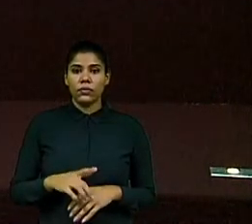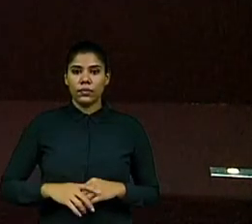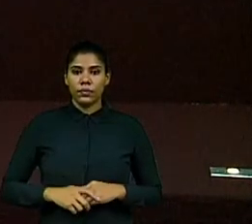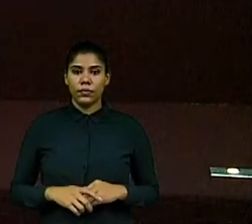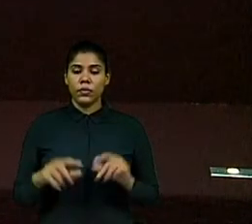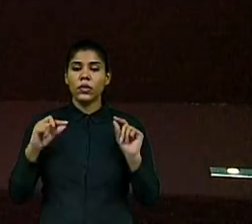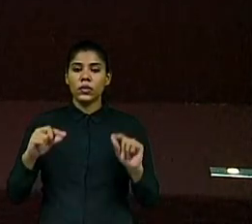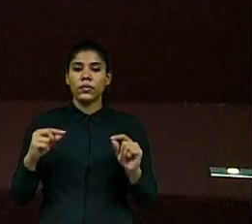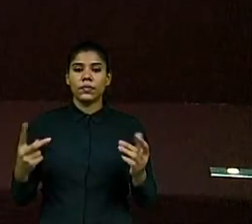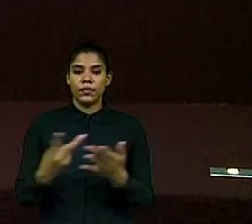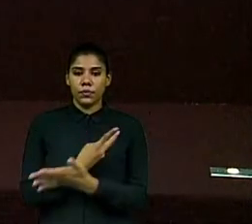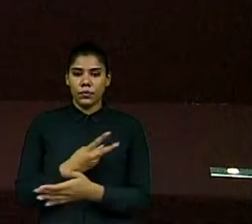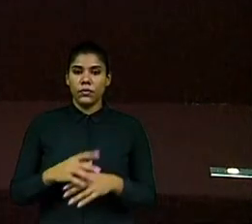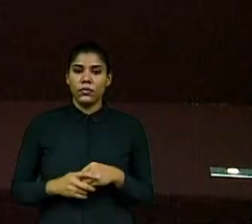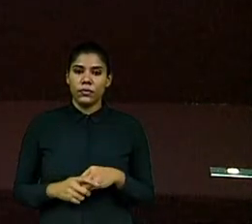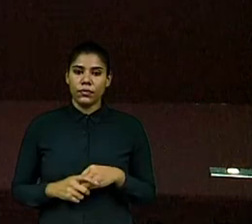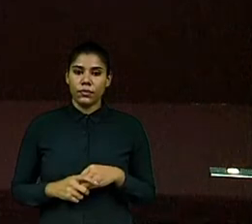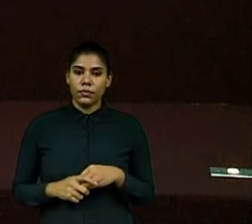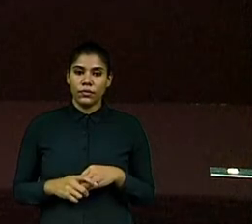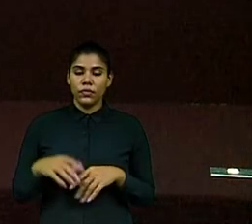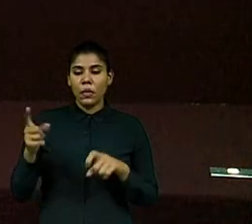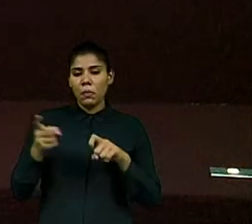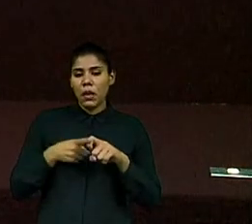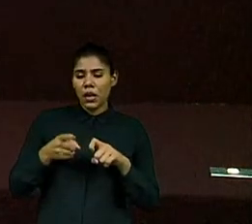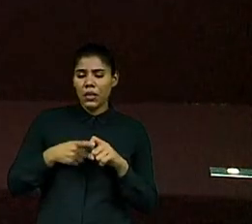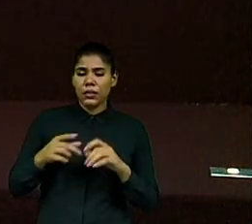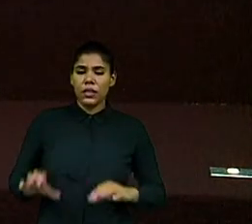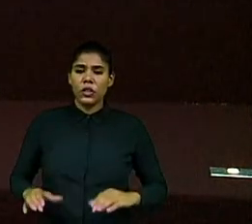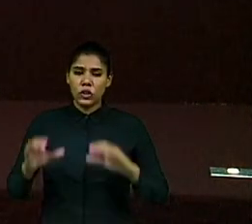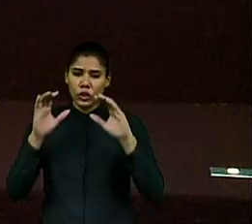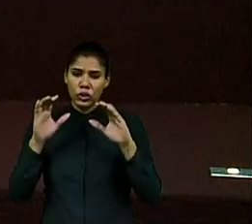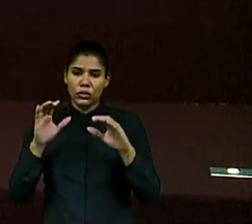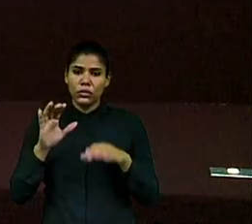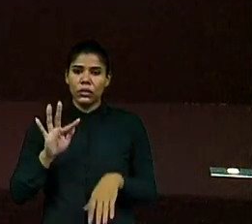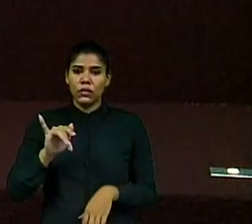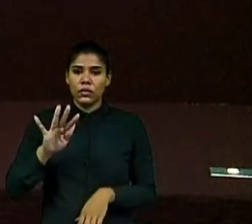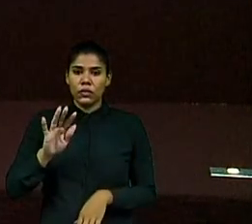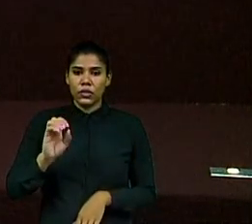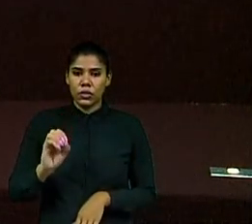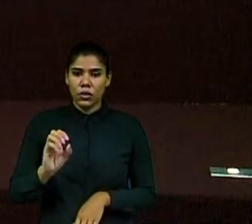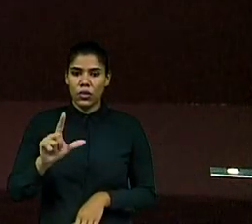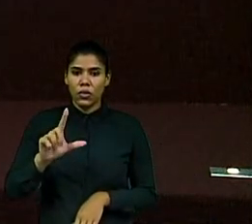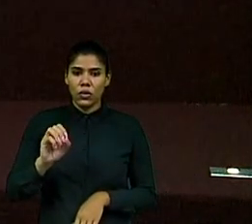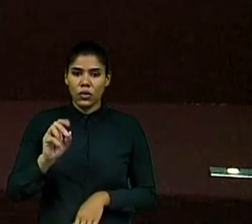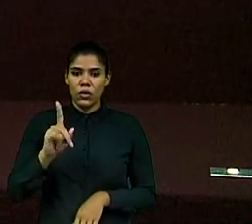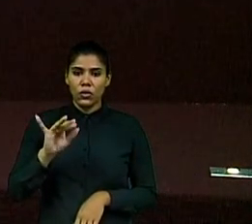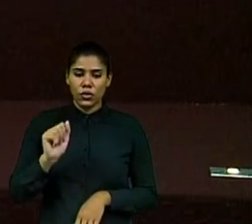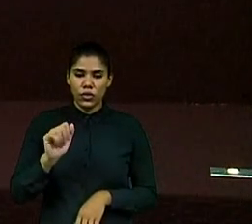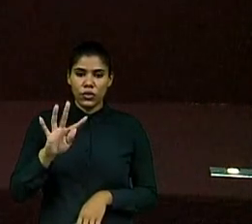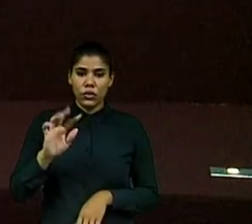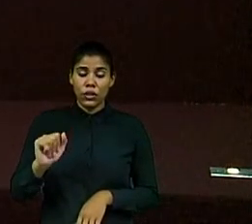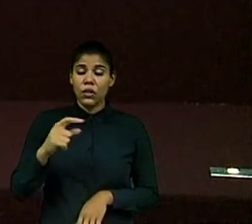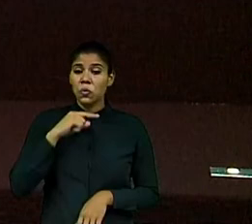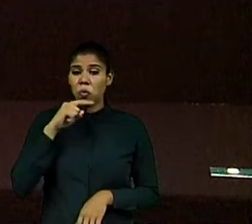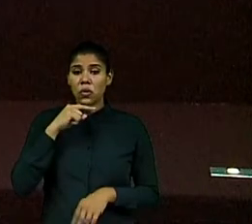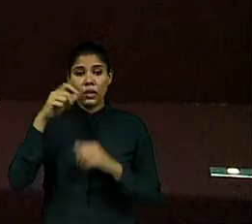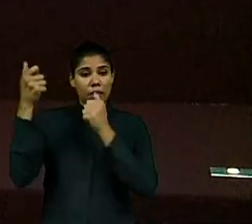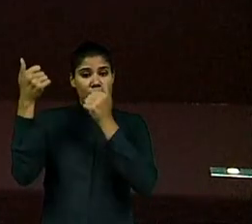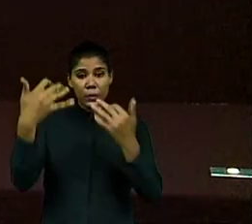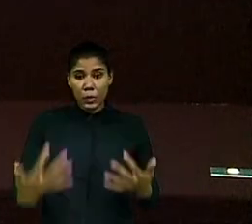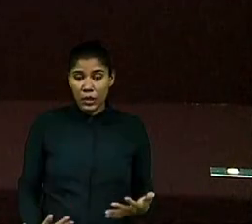acontece médicos cientistas fisiologistas não conseguem explicar perfeitamente